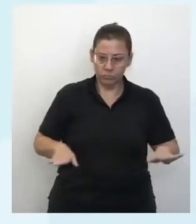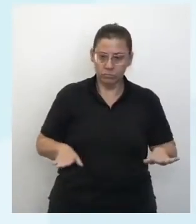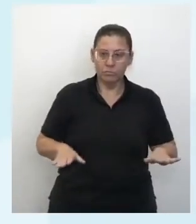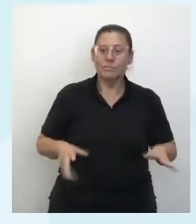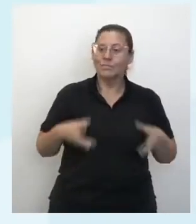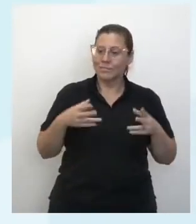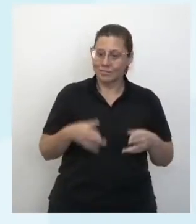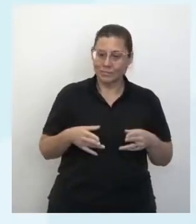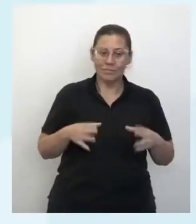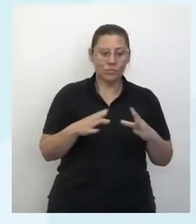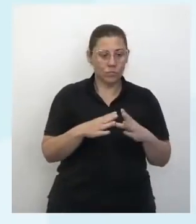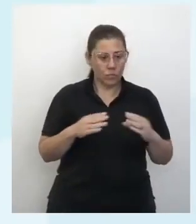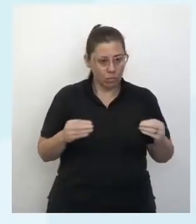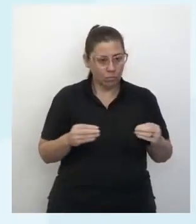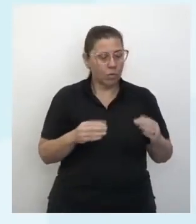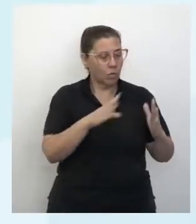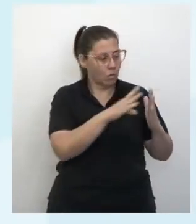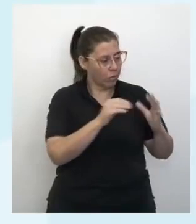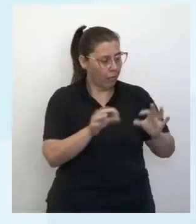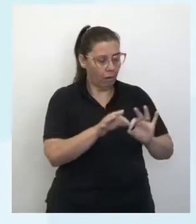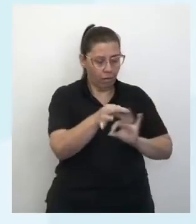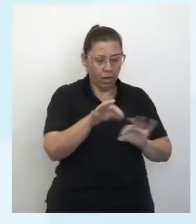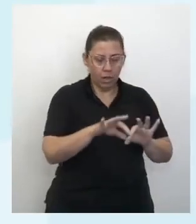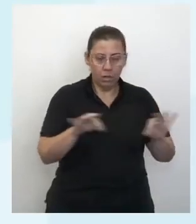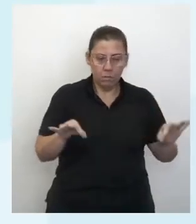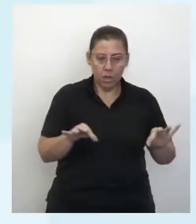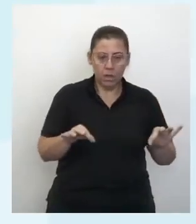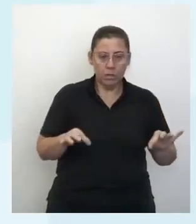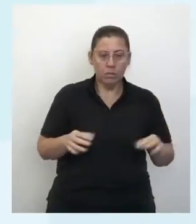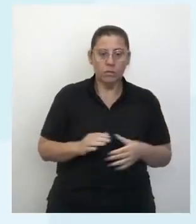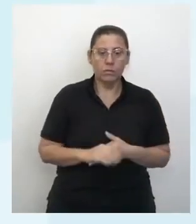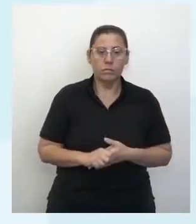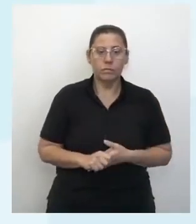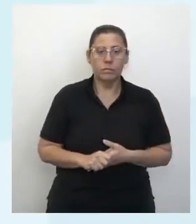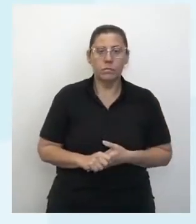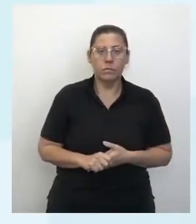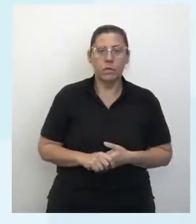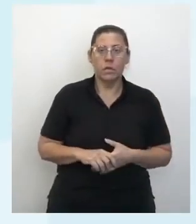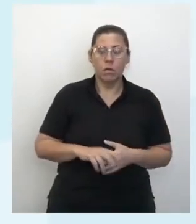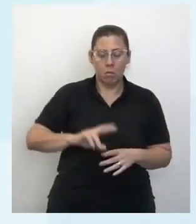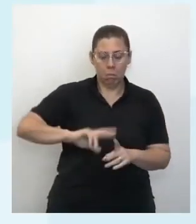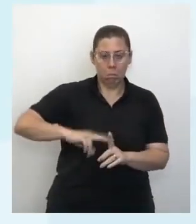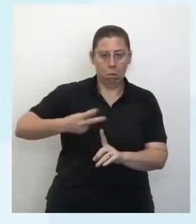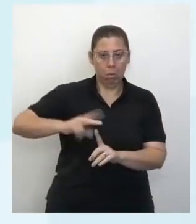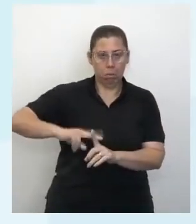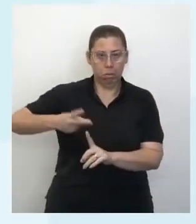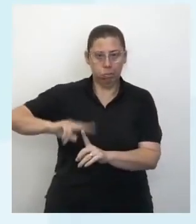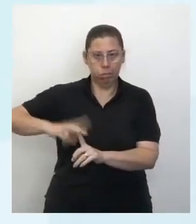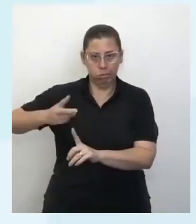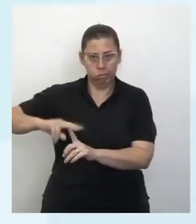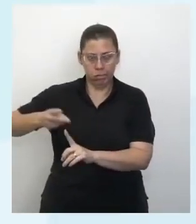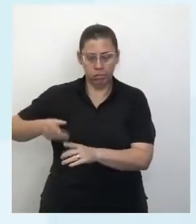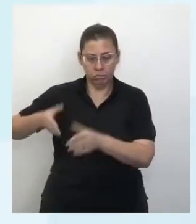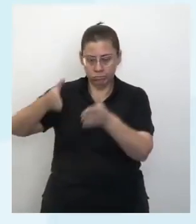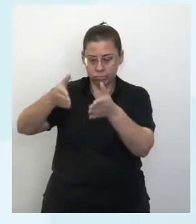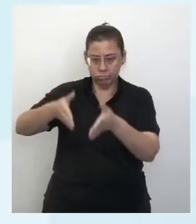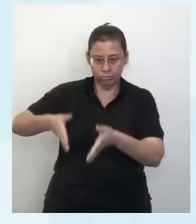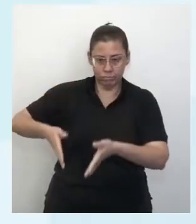modelo, mesma forma, mesmos ângulos e os lados são algumas vezes maior que o lado menor, que